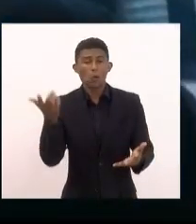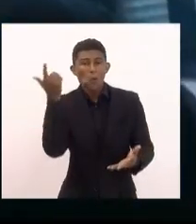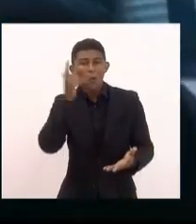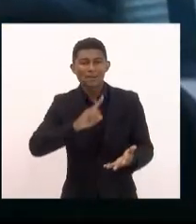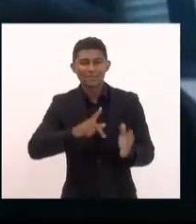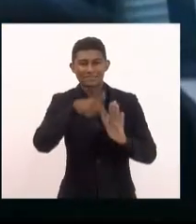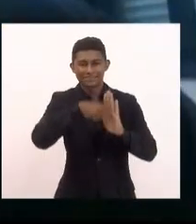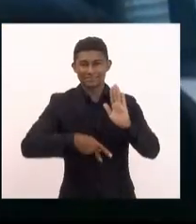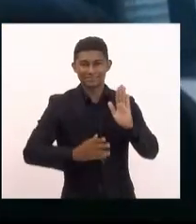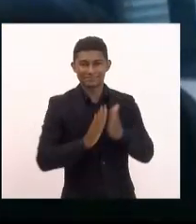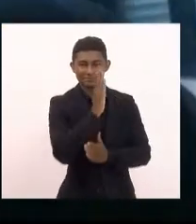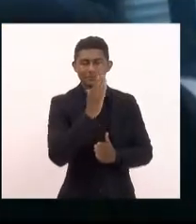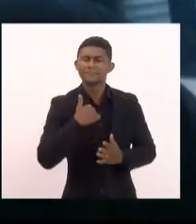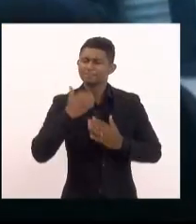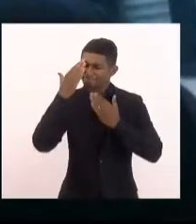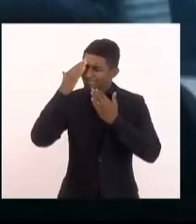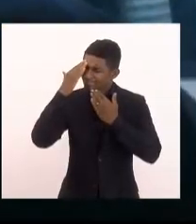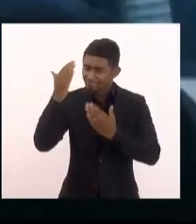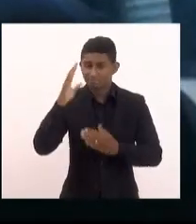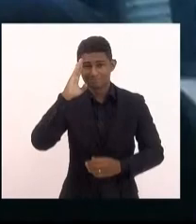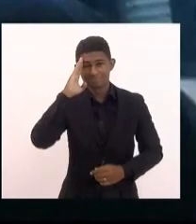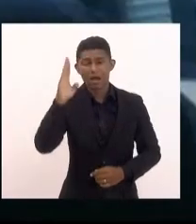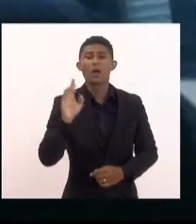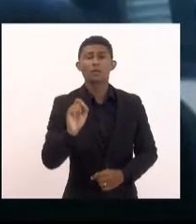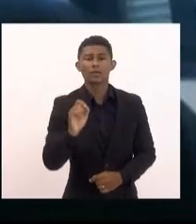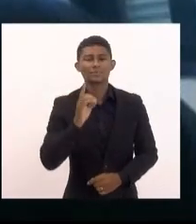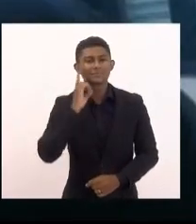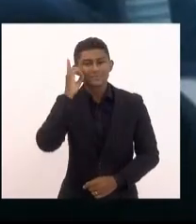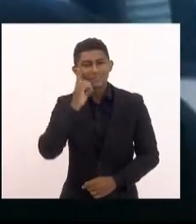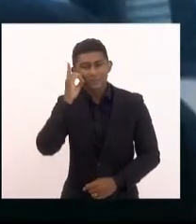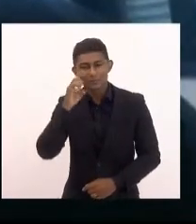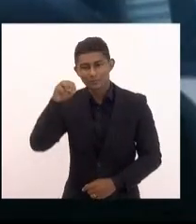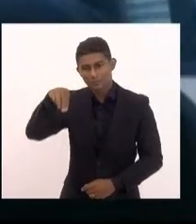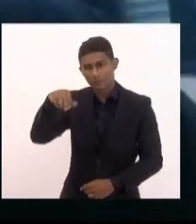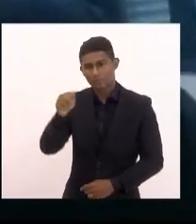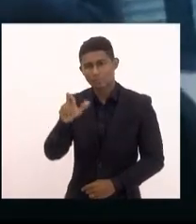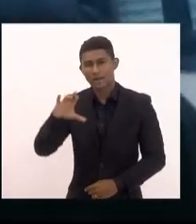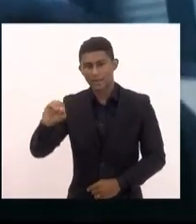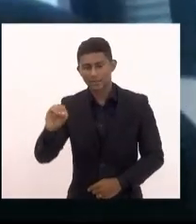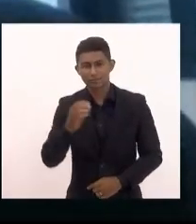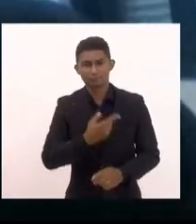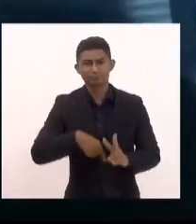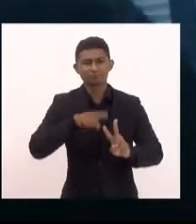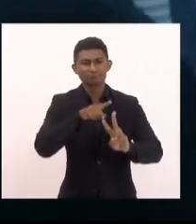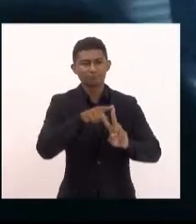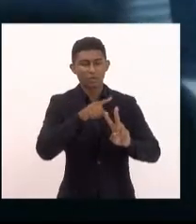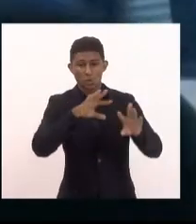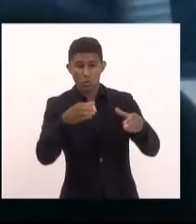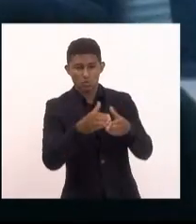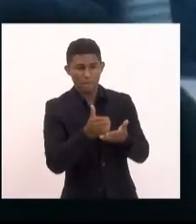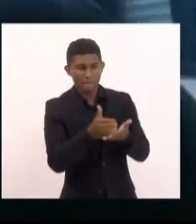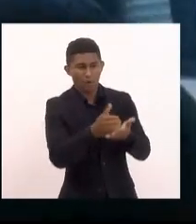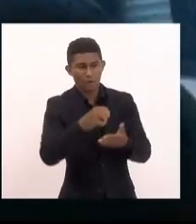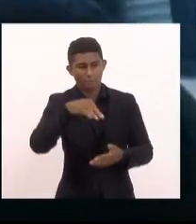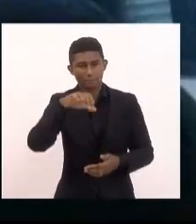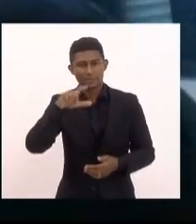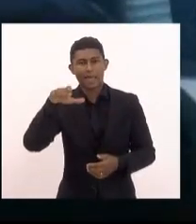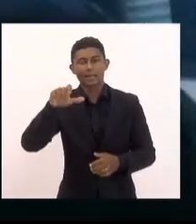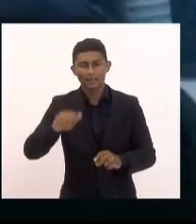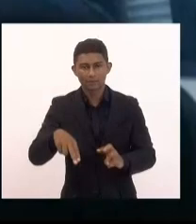agradecer especialmente ao deputado Márcio Pacheco, à Milena, da sua assessoria, ao